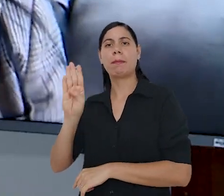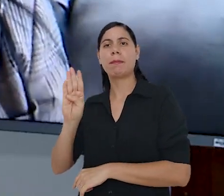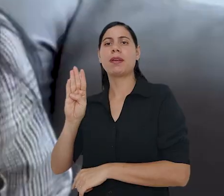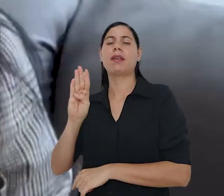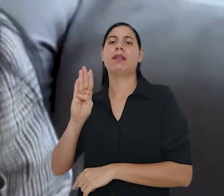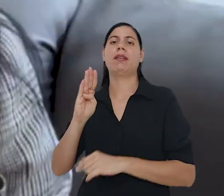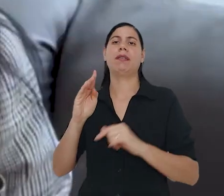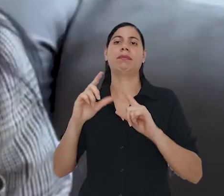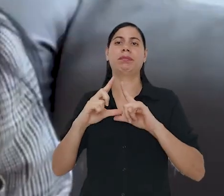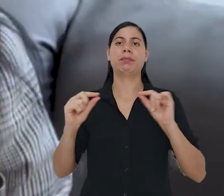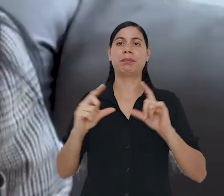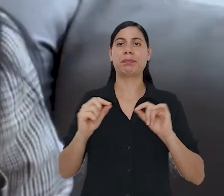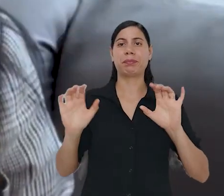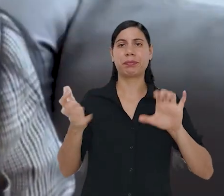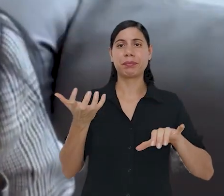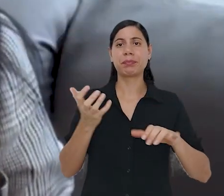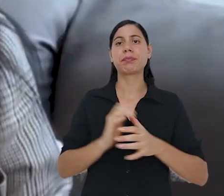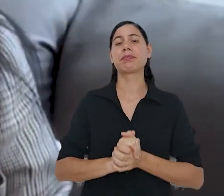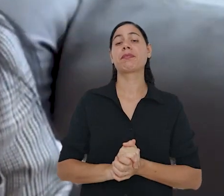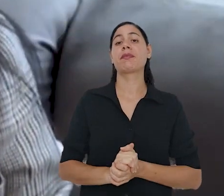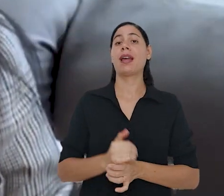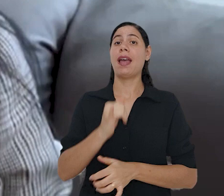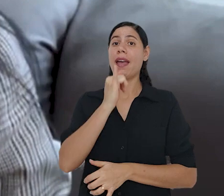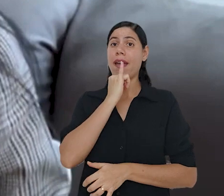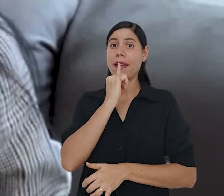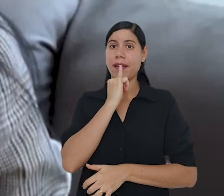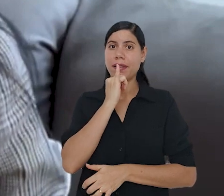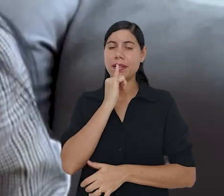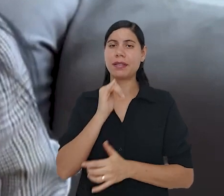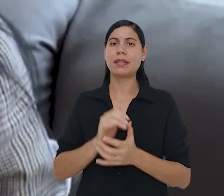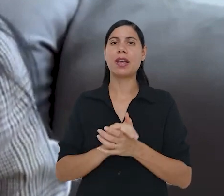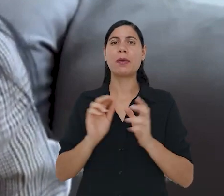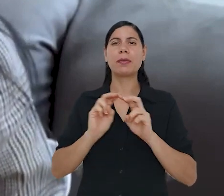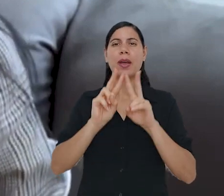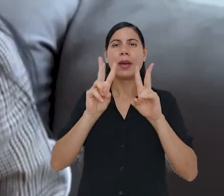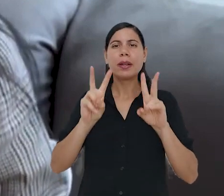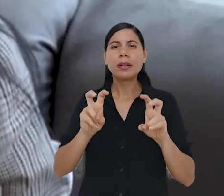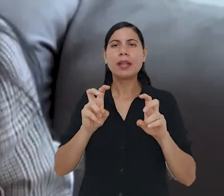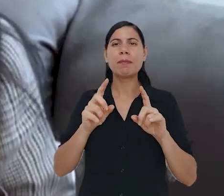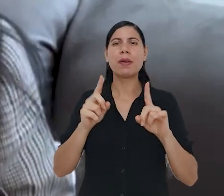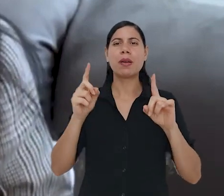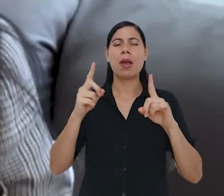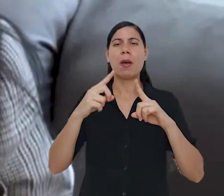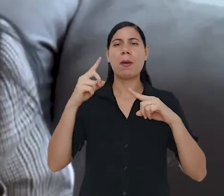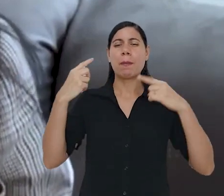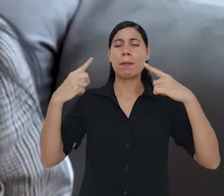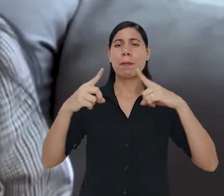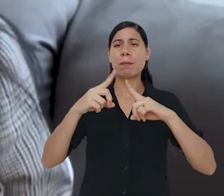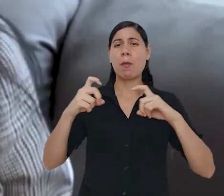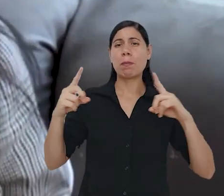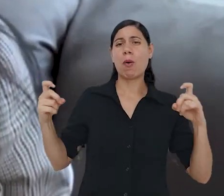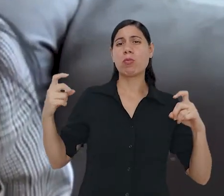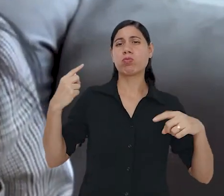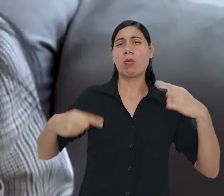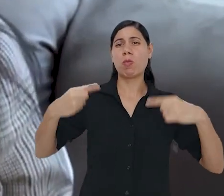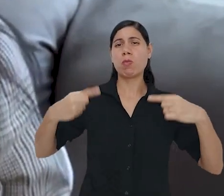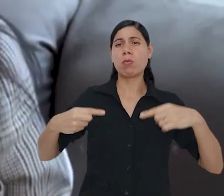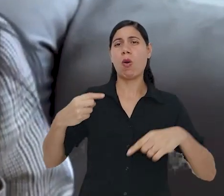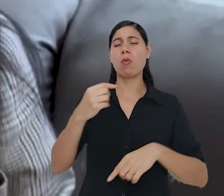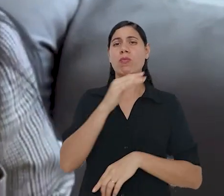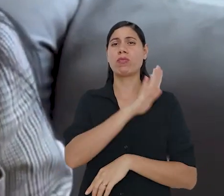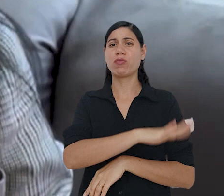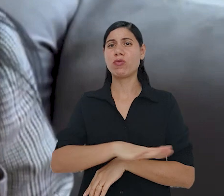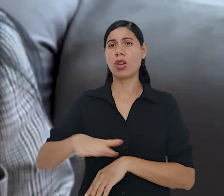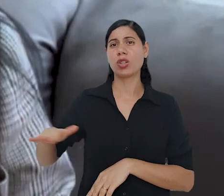Federal. Por exemplo, a pornografia, o crime de pornografia infantil, né? Crianças e adolescentes que